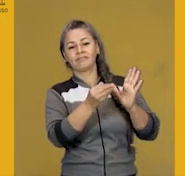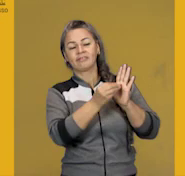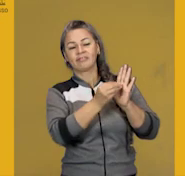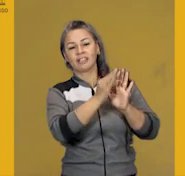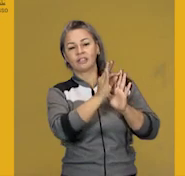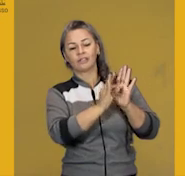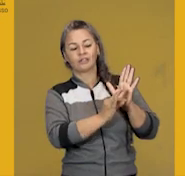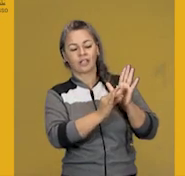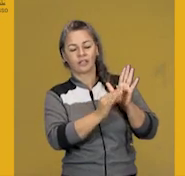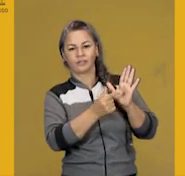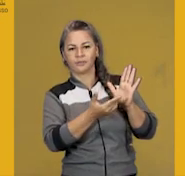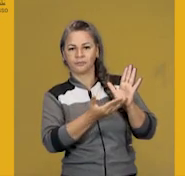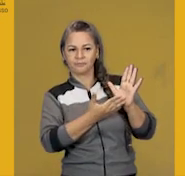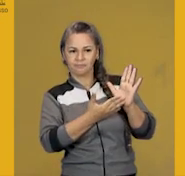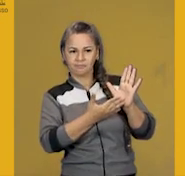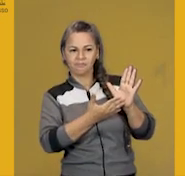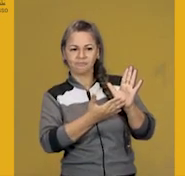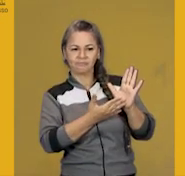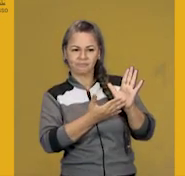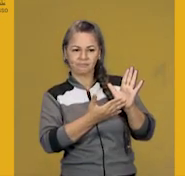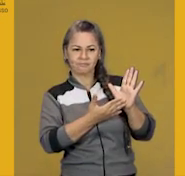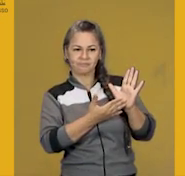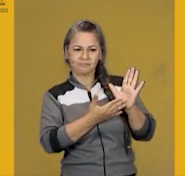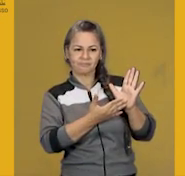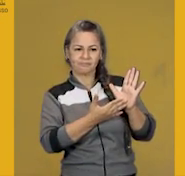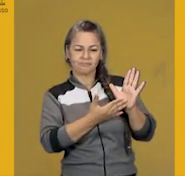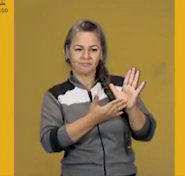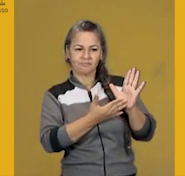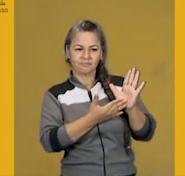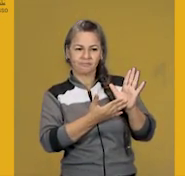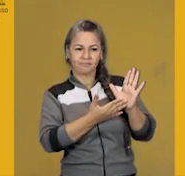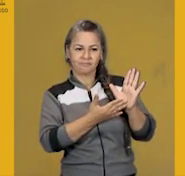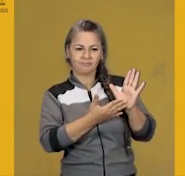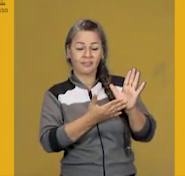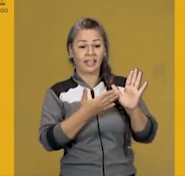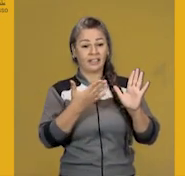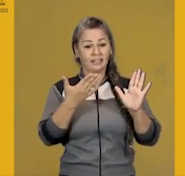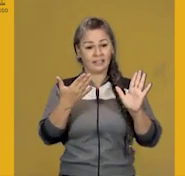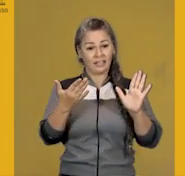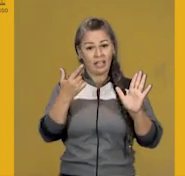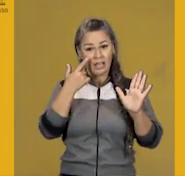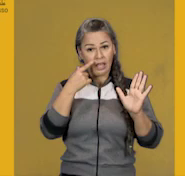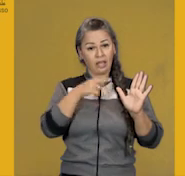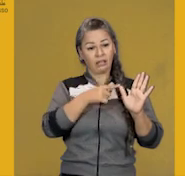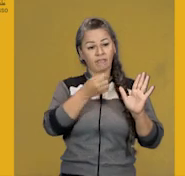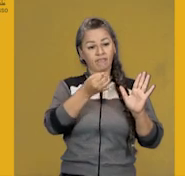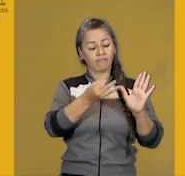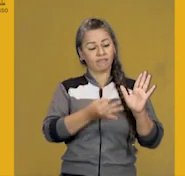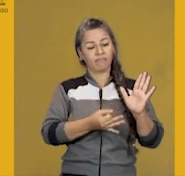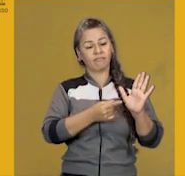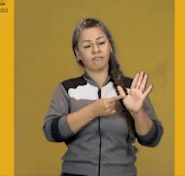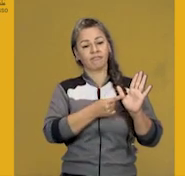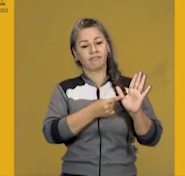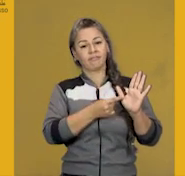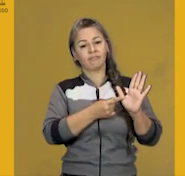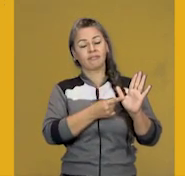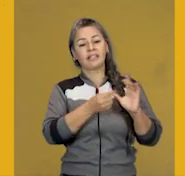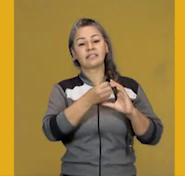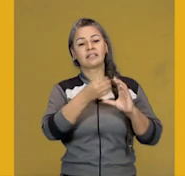caracterizações, tá? E aqui nós temos a descrição, né, da mulher amada, a enumeração desses aspectos